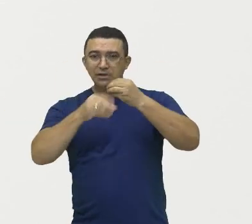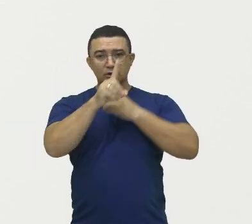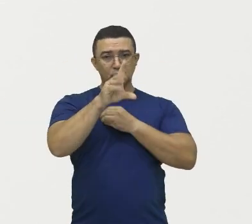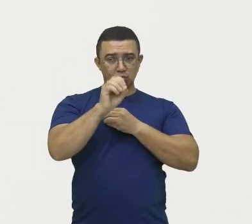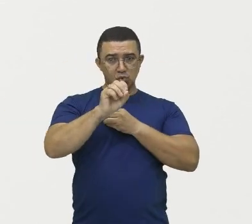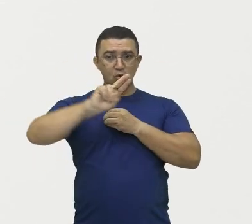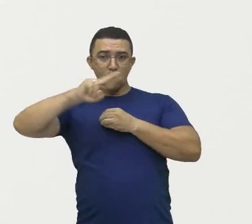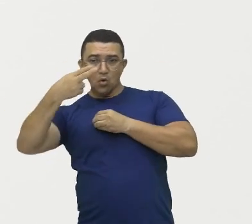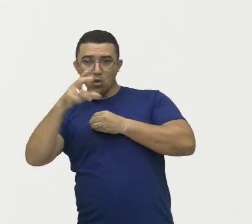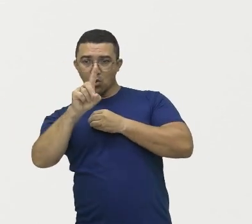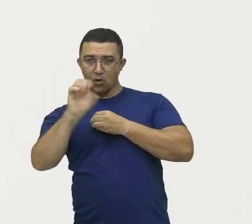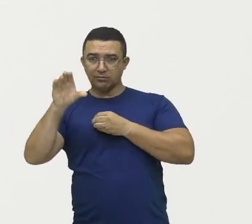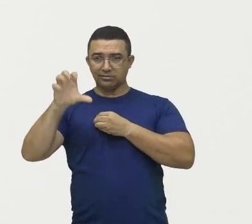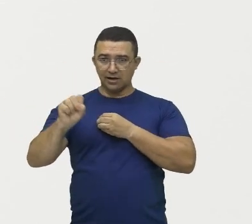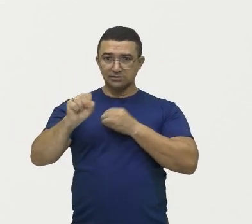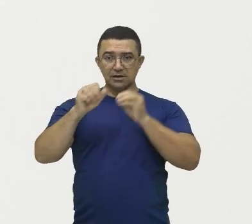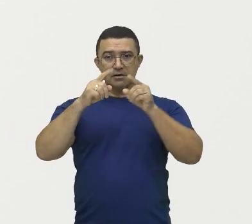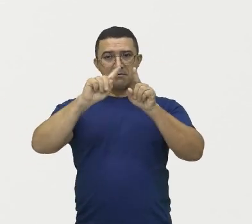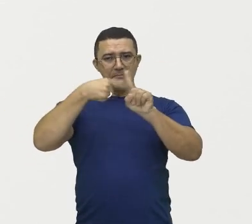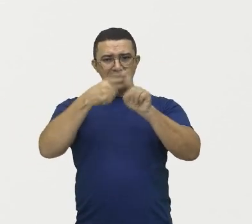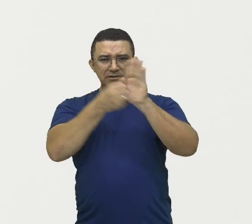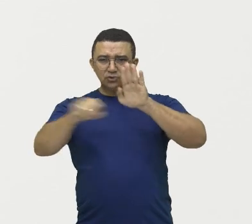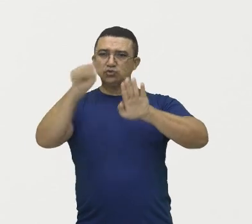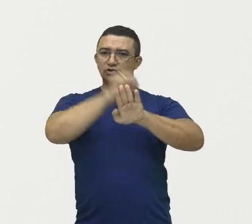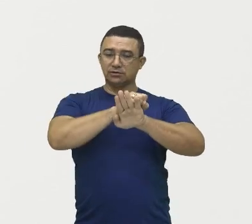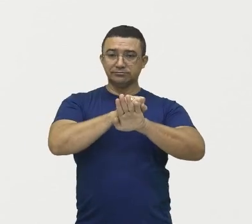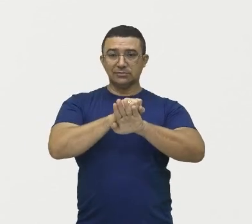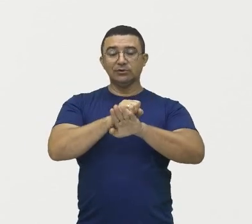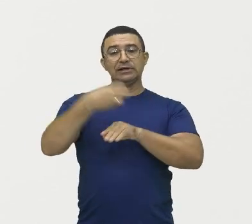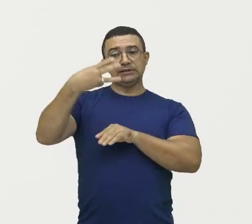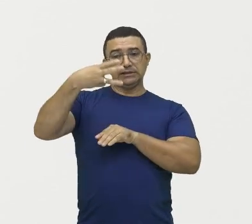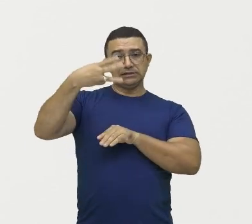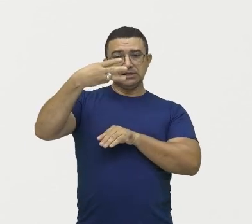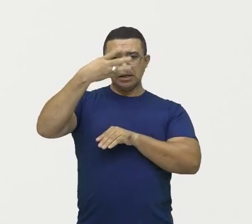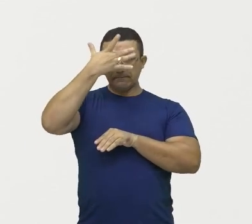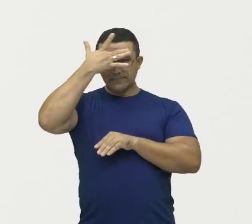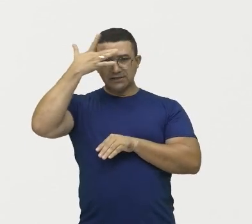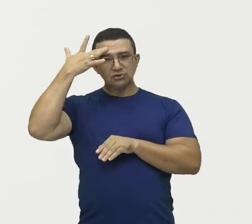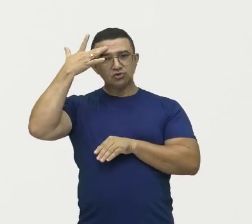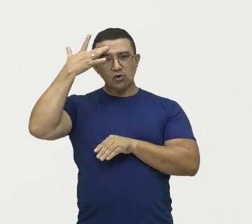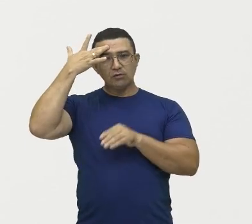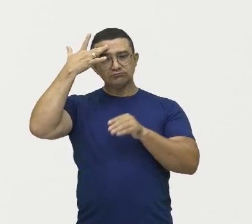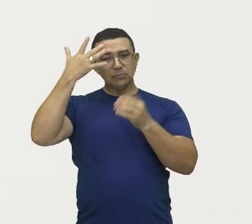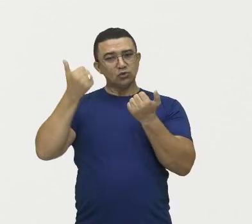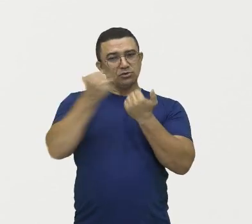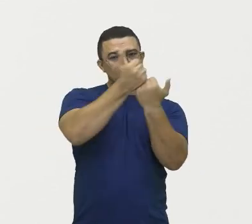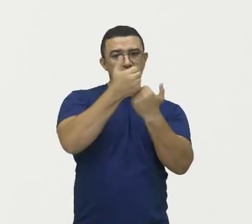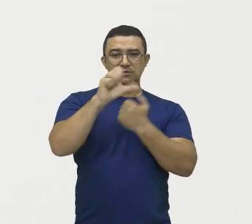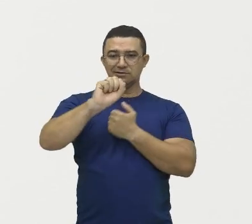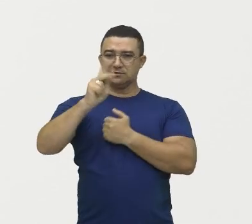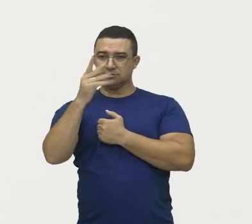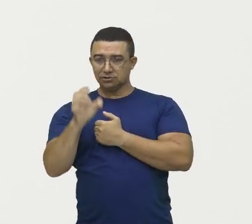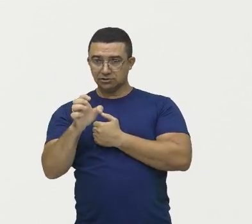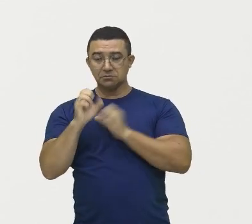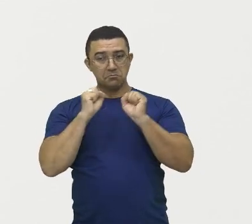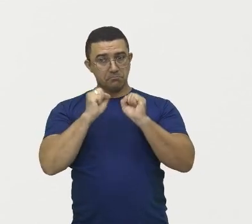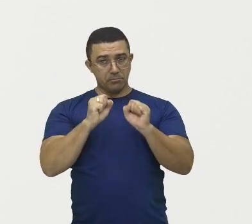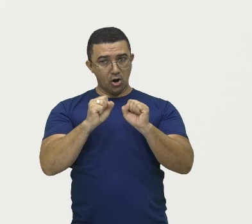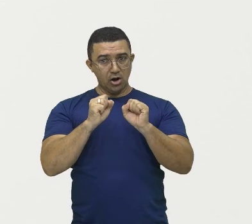sujeito. A frase em questão, por se referir a uma terceira pessoa, Bianca, equivalente a ela, she, só pode ser preenchido